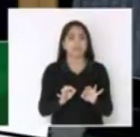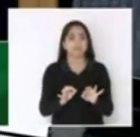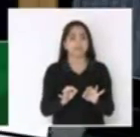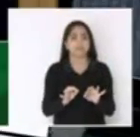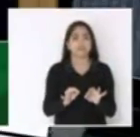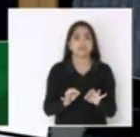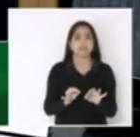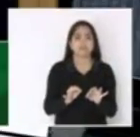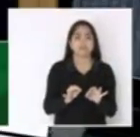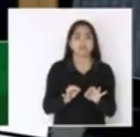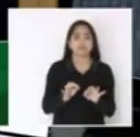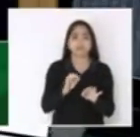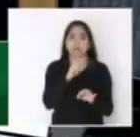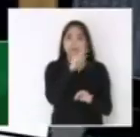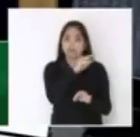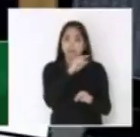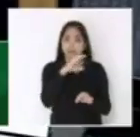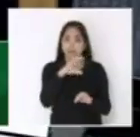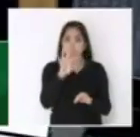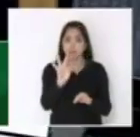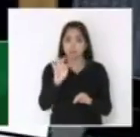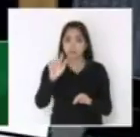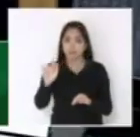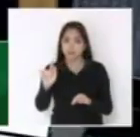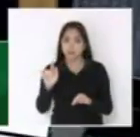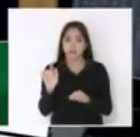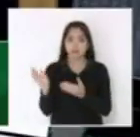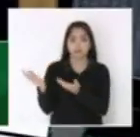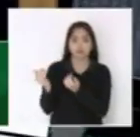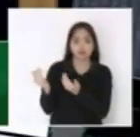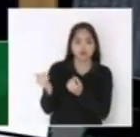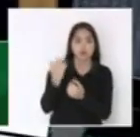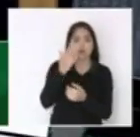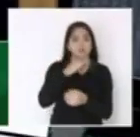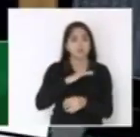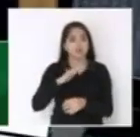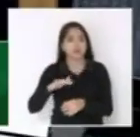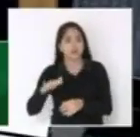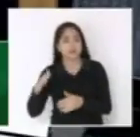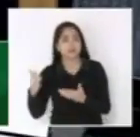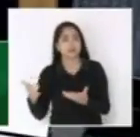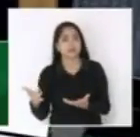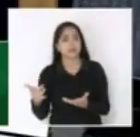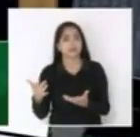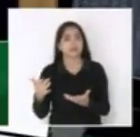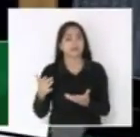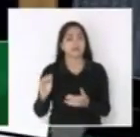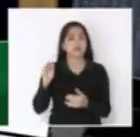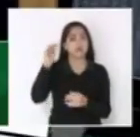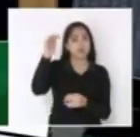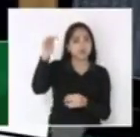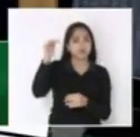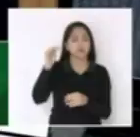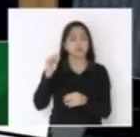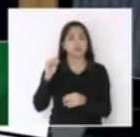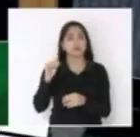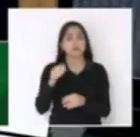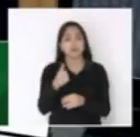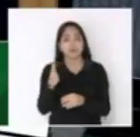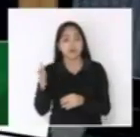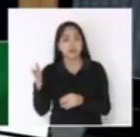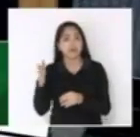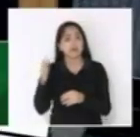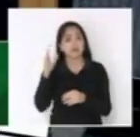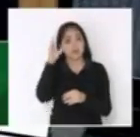num CTG, um jovem, uma criança, um adolescente, um adulto, ele está aprendendo